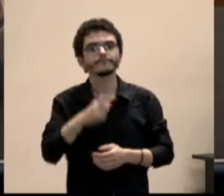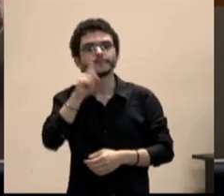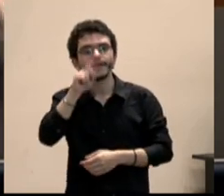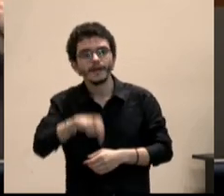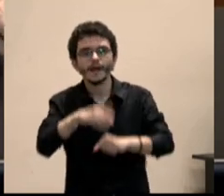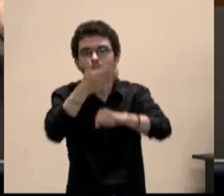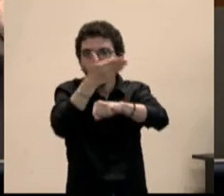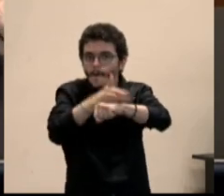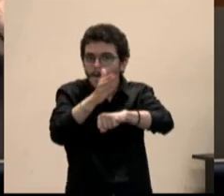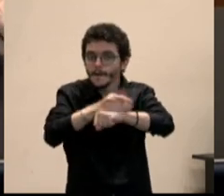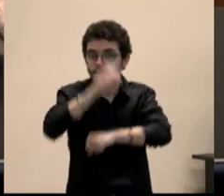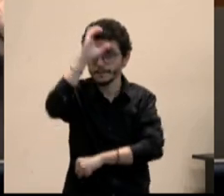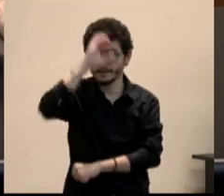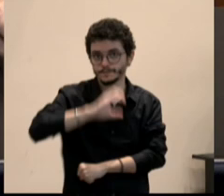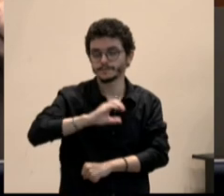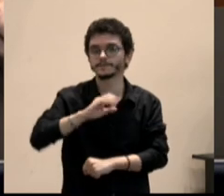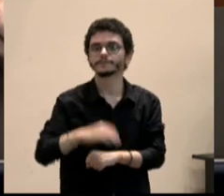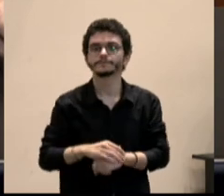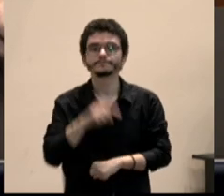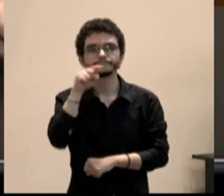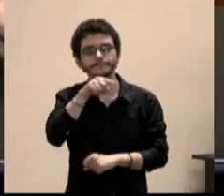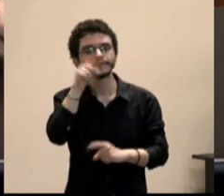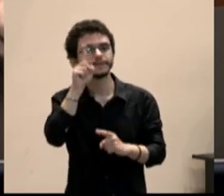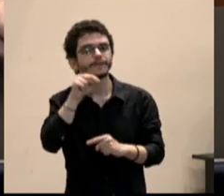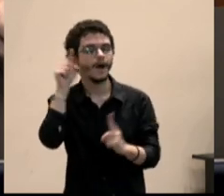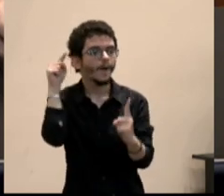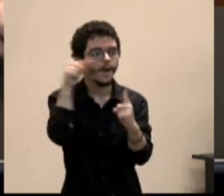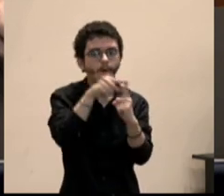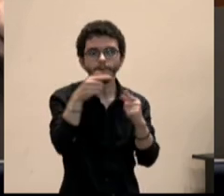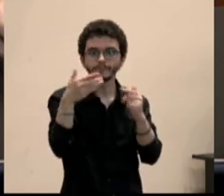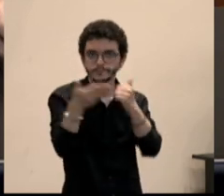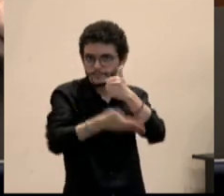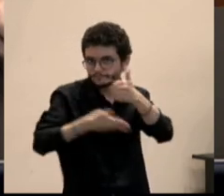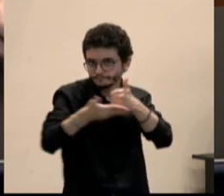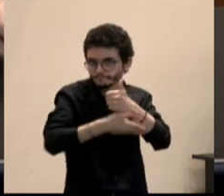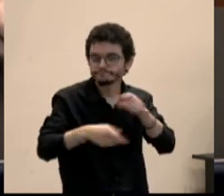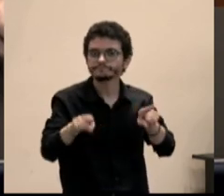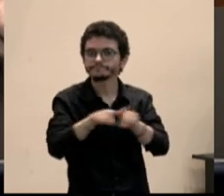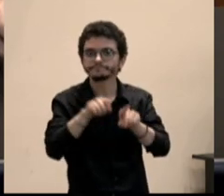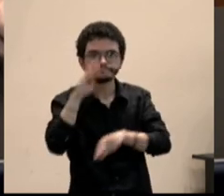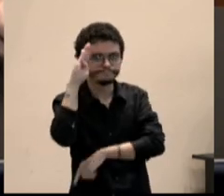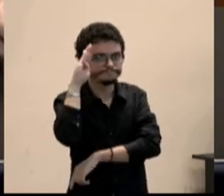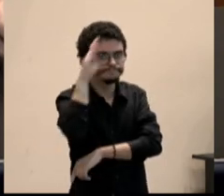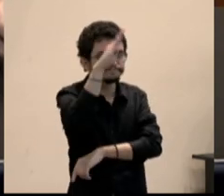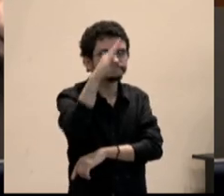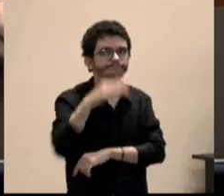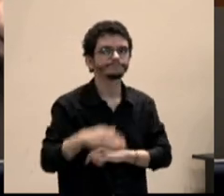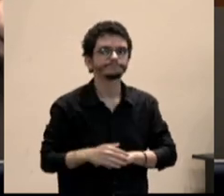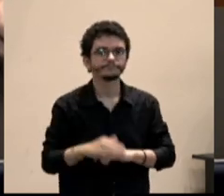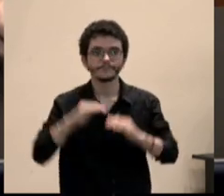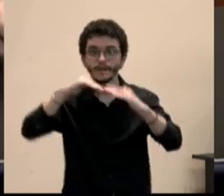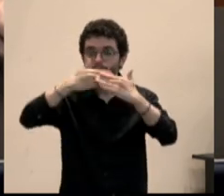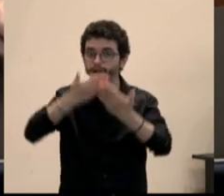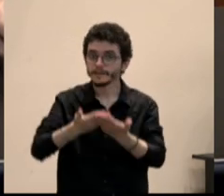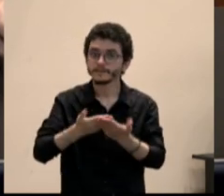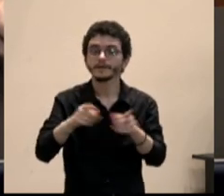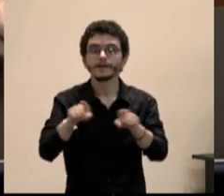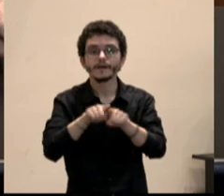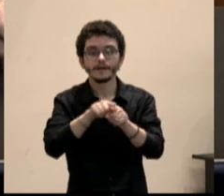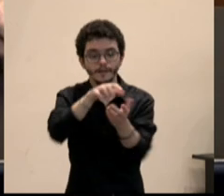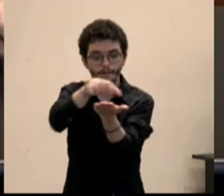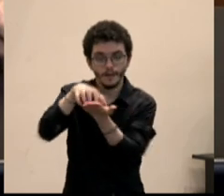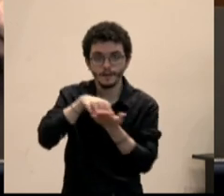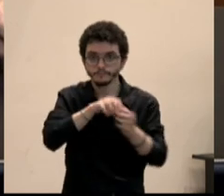da cidadania. E esse é o objetivo fundante também, principal, da escola e das